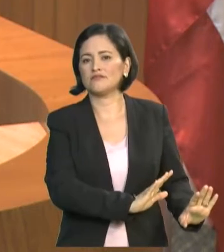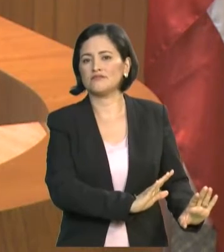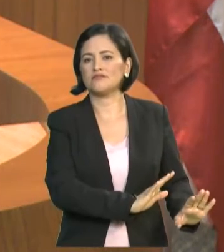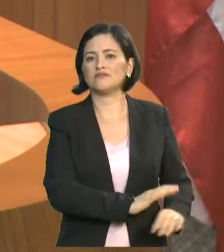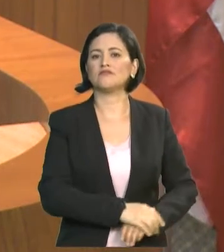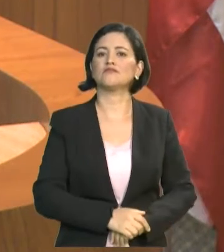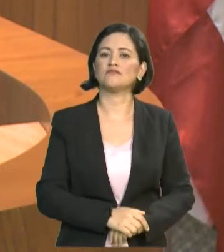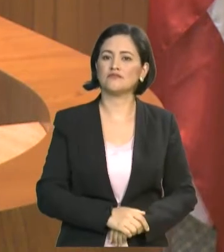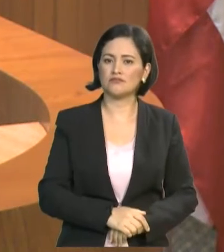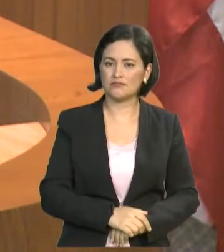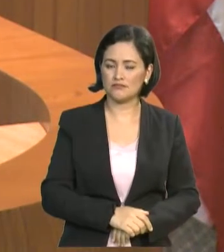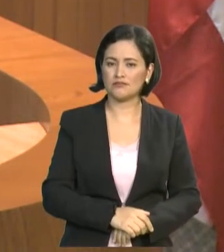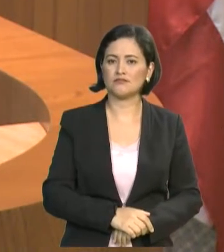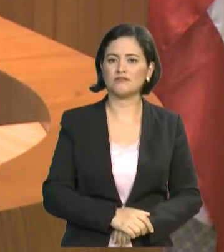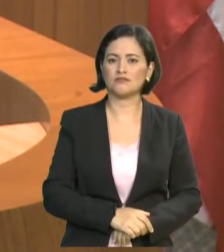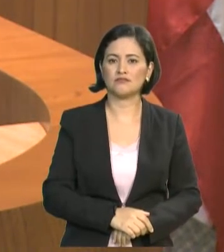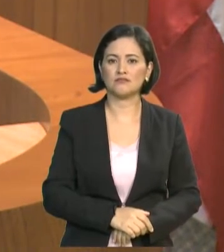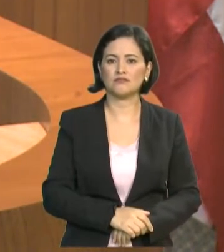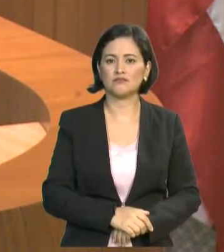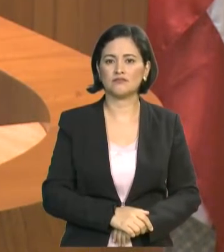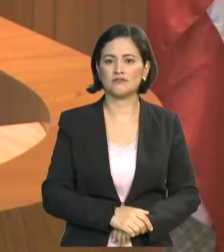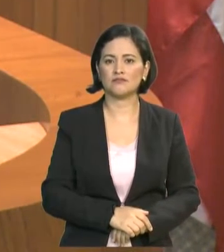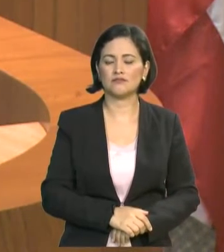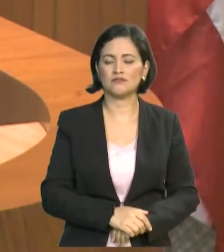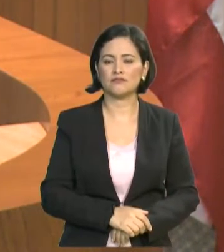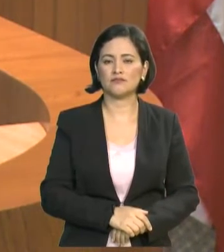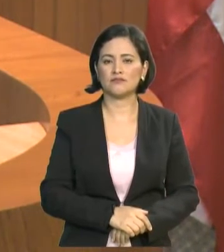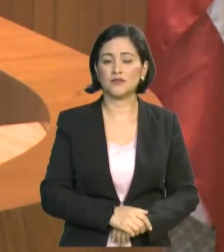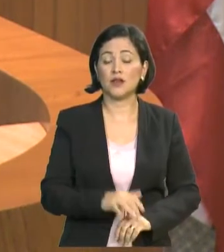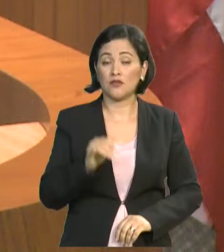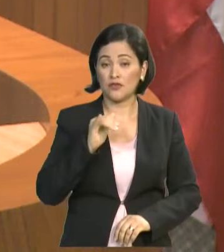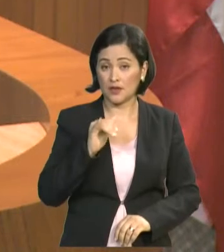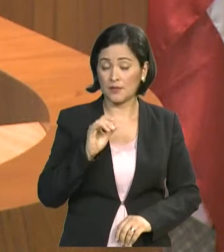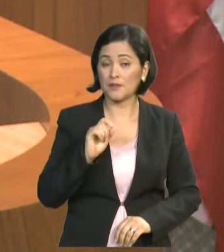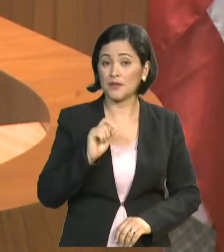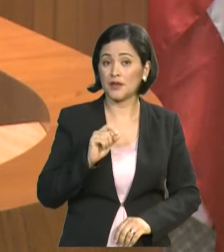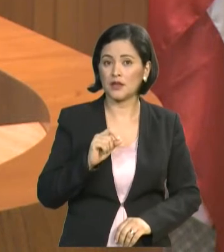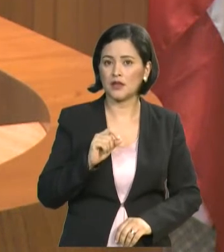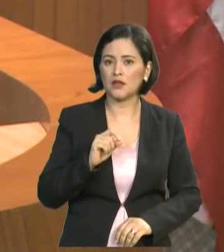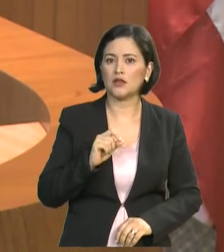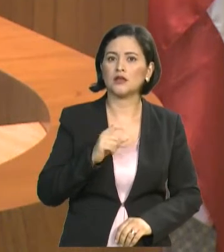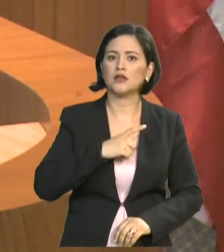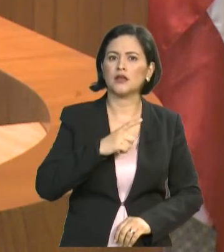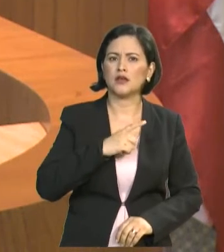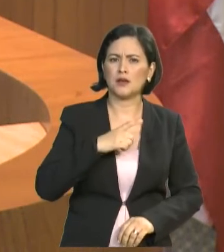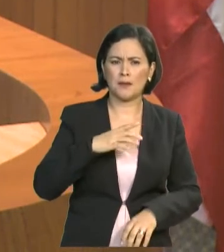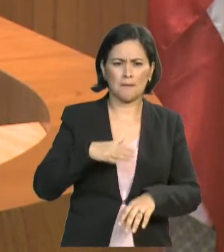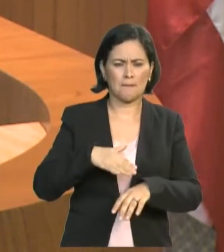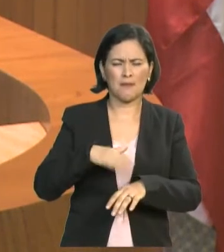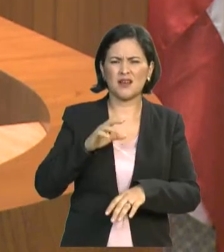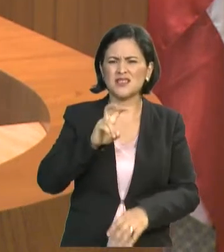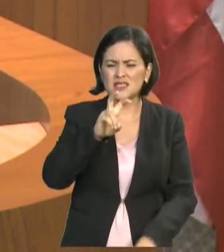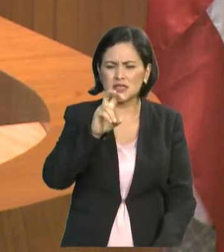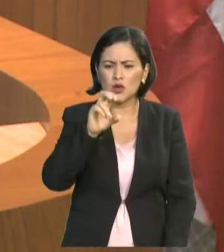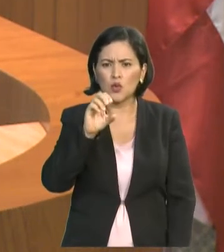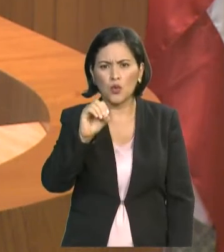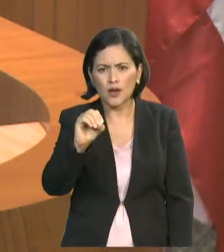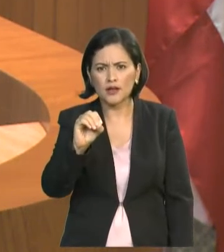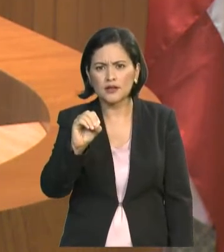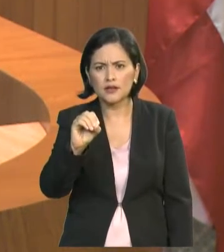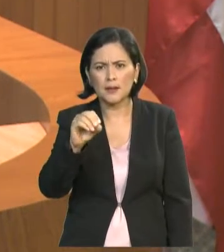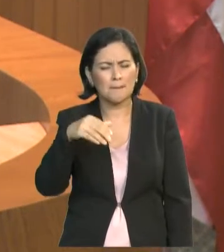ressaltar que mais de 50 internas já fizeram Enem, deputado Wellington, professor Marco